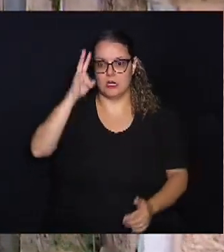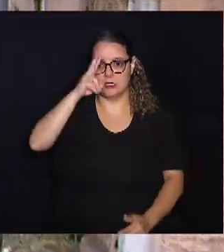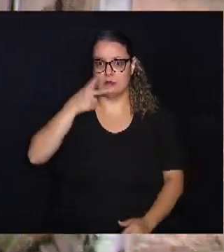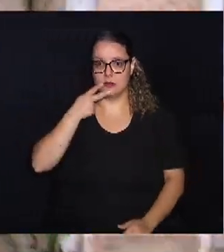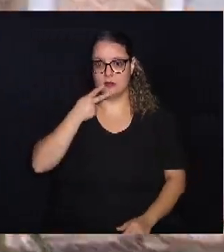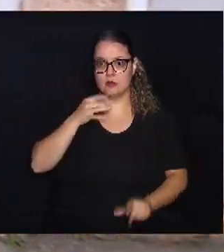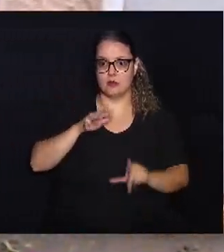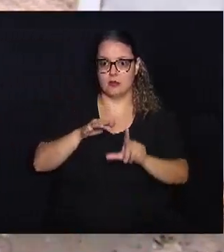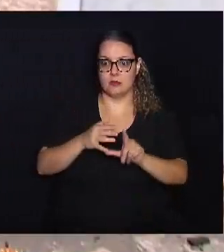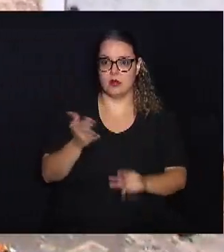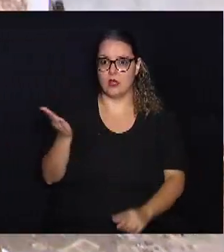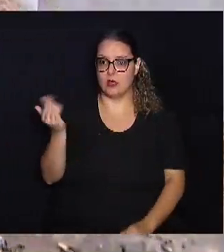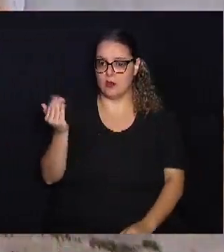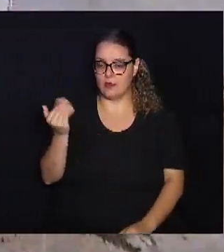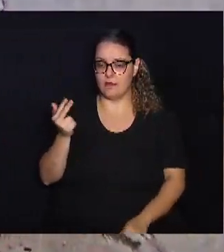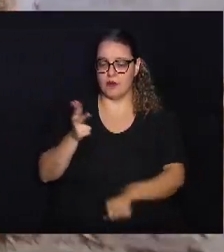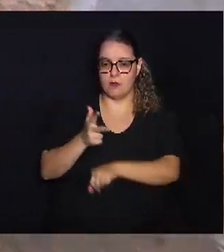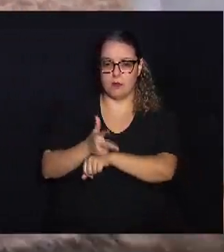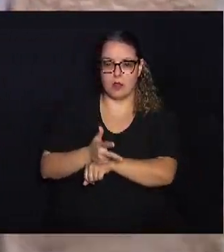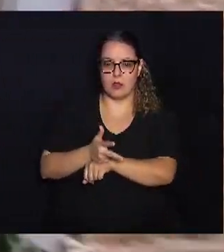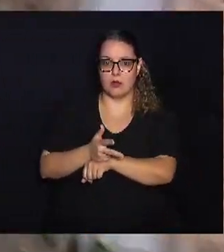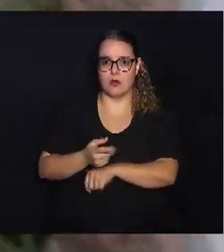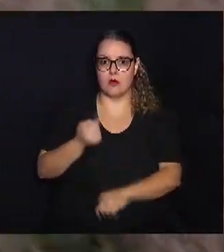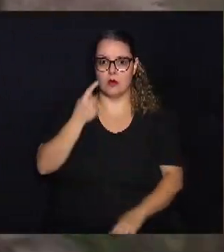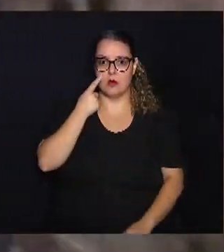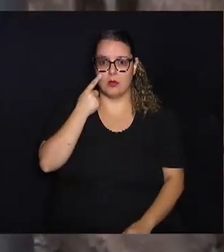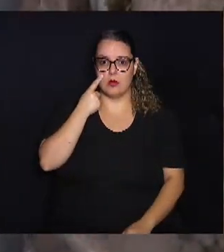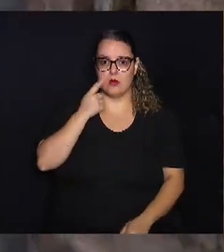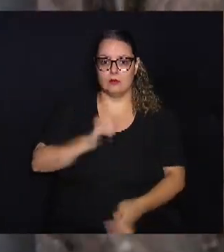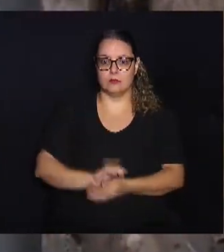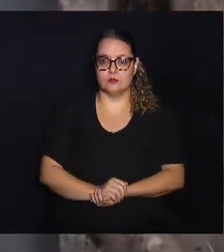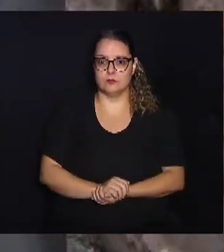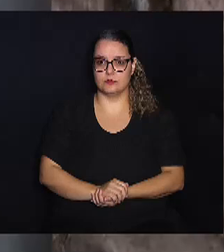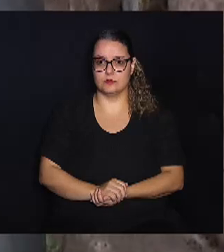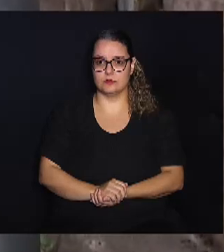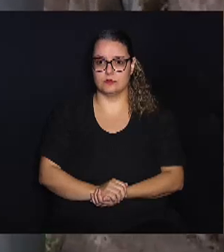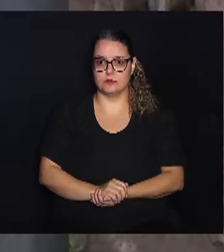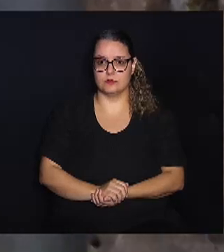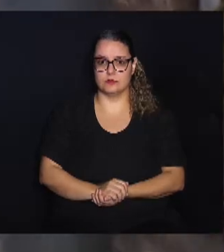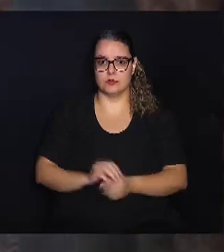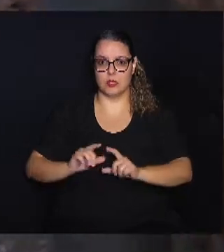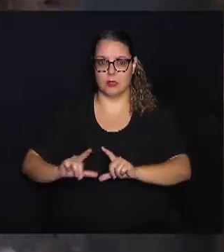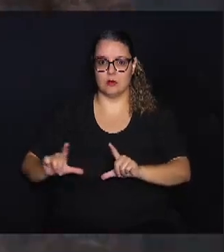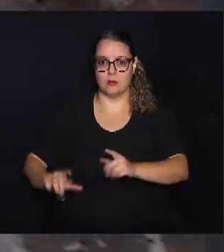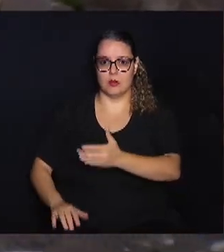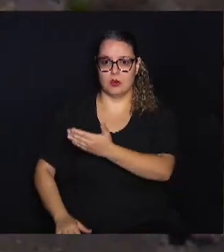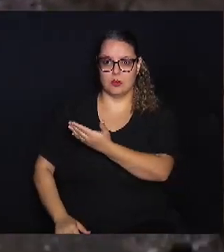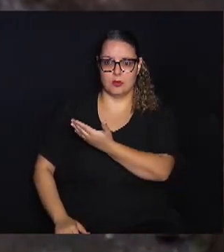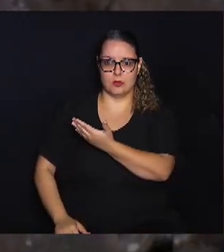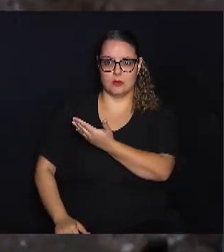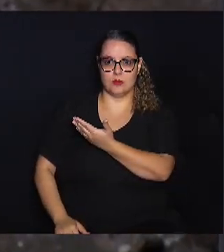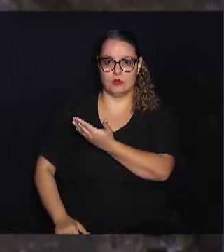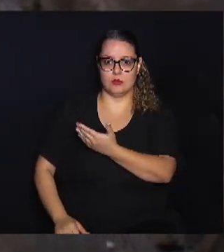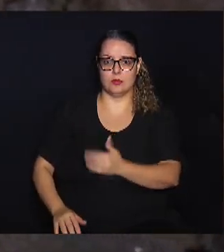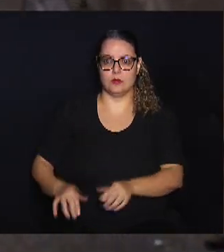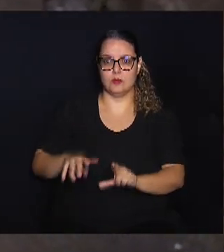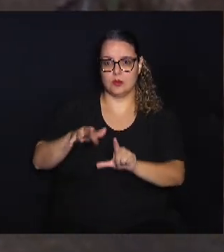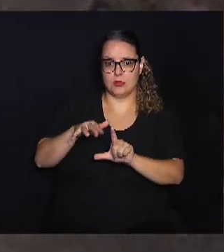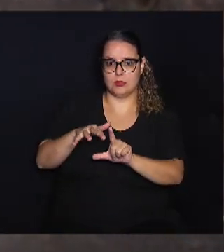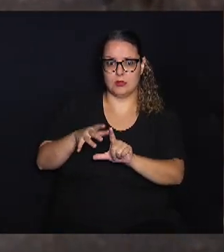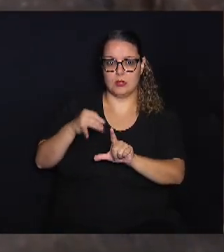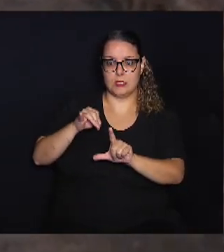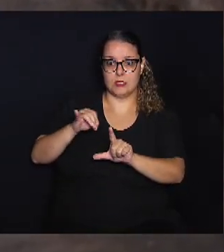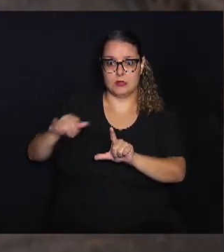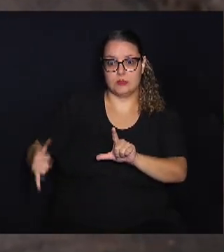Code? Chega mais para cá um pouquinho, Marco Aurélio. Olha só, aqui ó, tem a plaquinha, né, com o QR Code, e aí se você aproxima